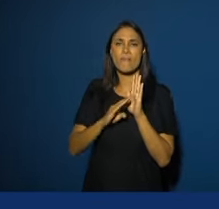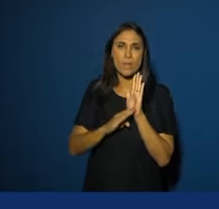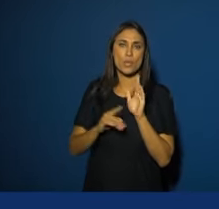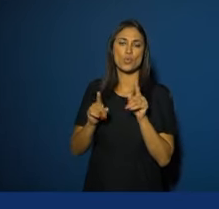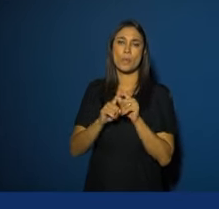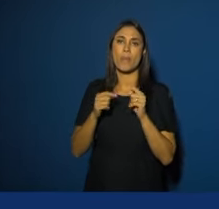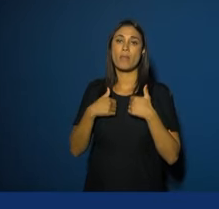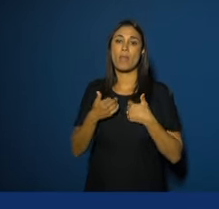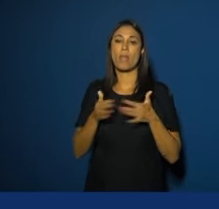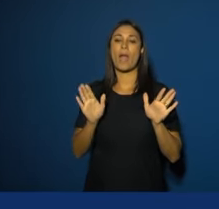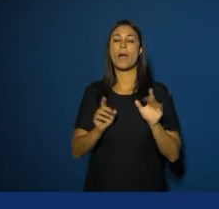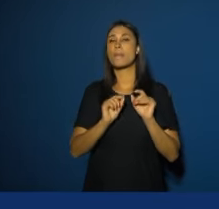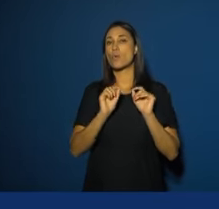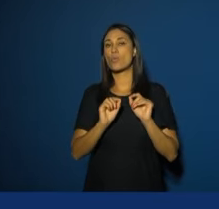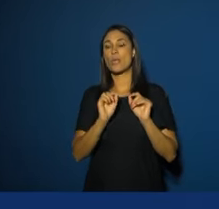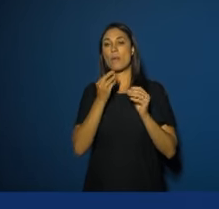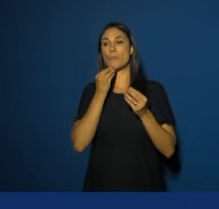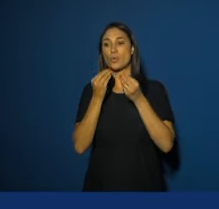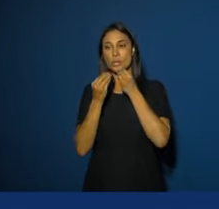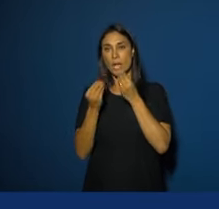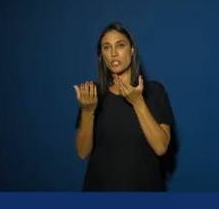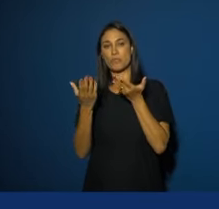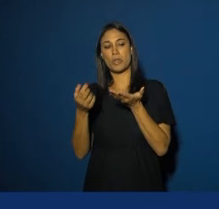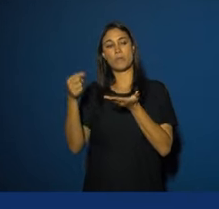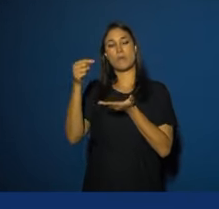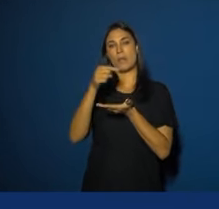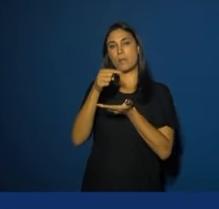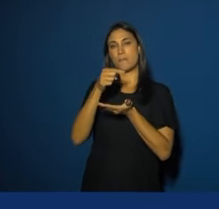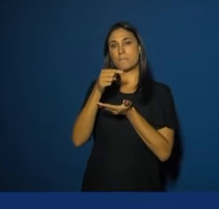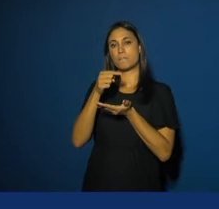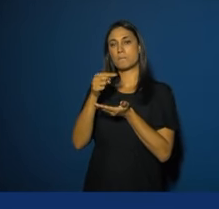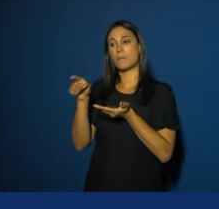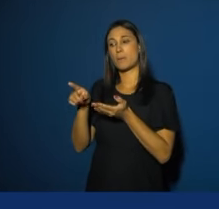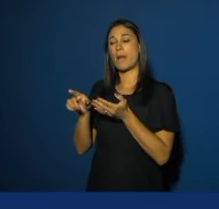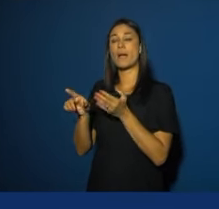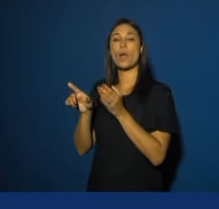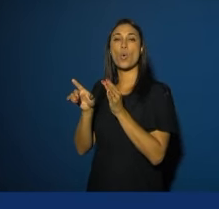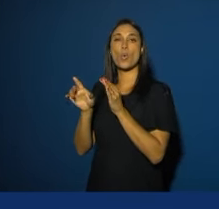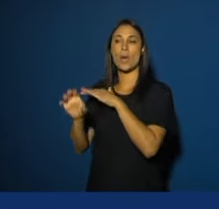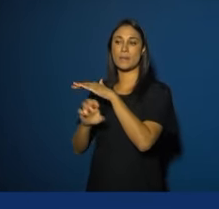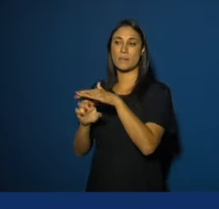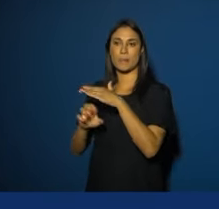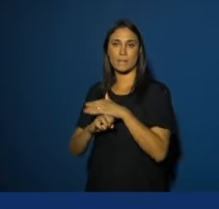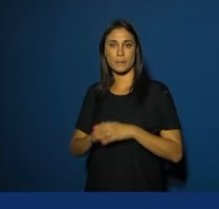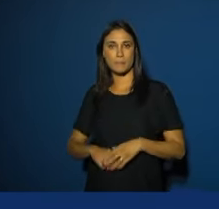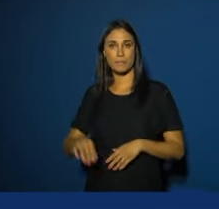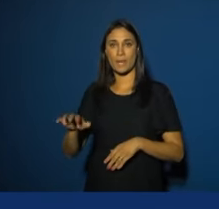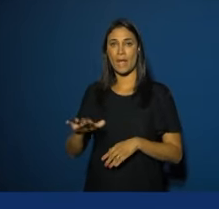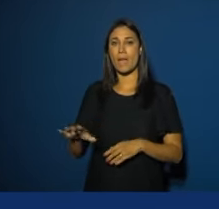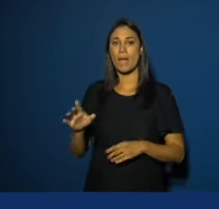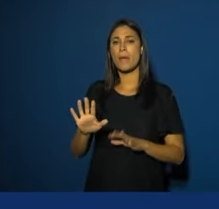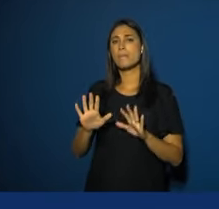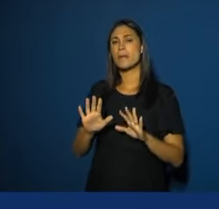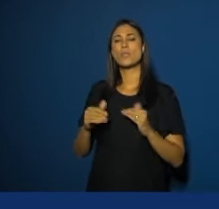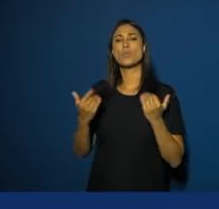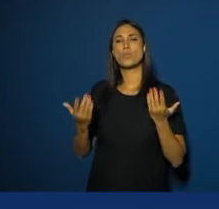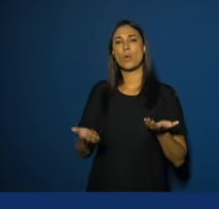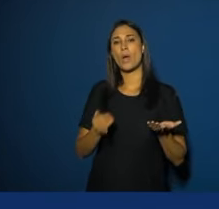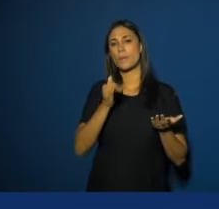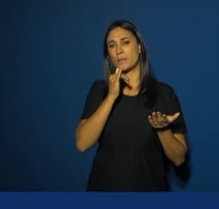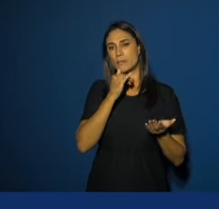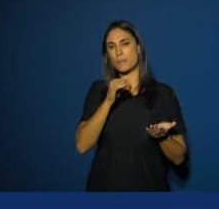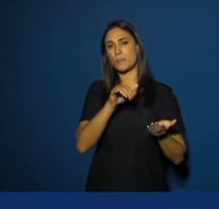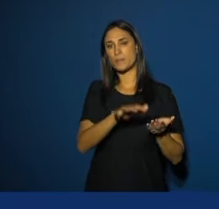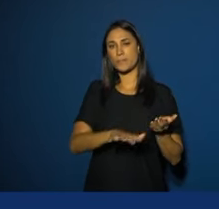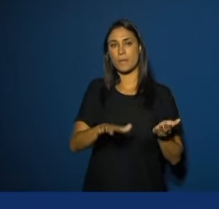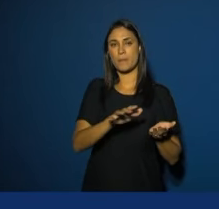abre um grande leque de oportunidade para o mercado. E aí colocar em que ambiente a ANEEL